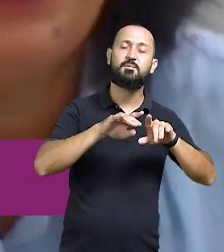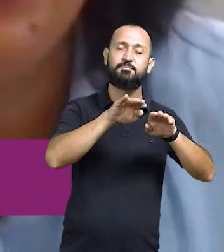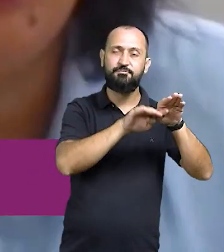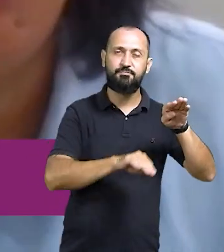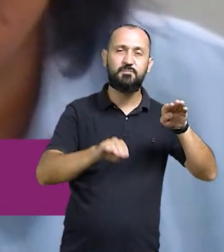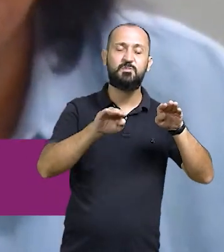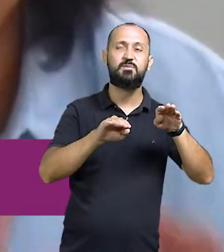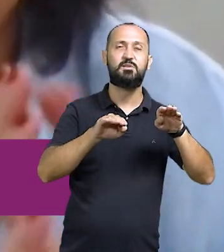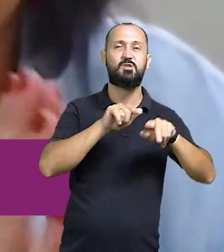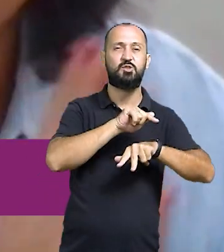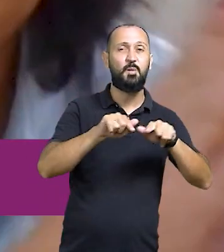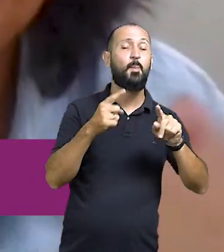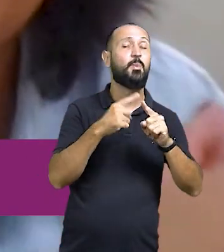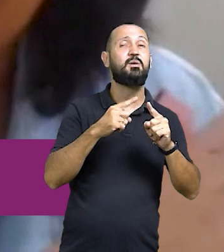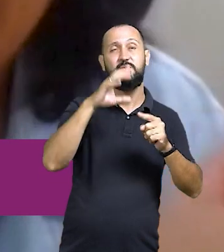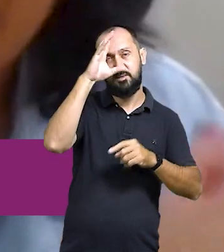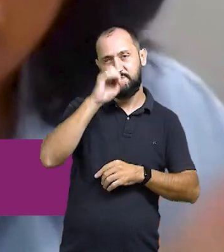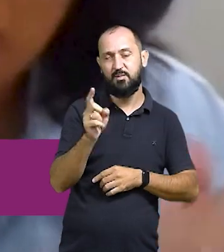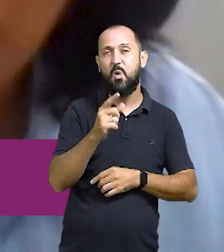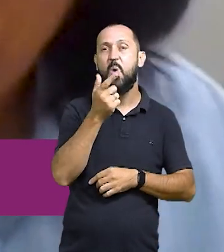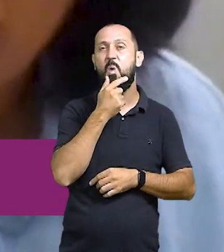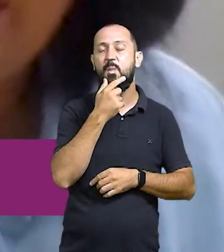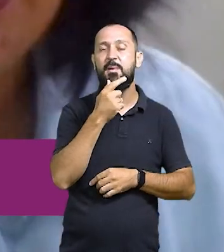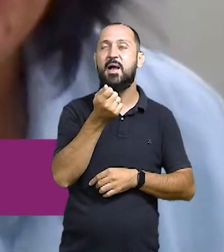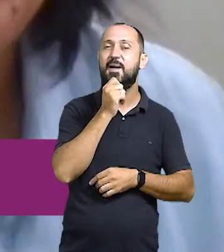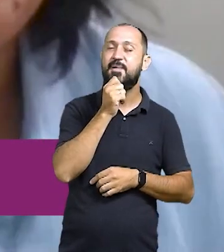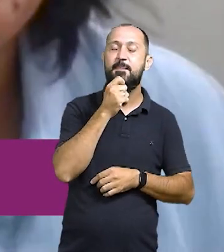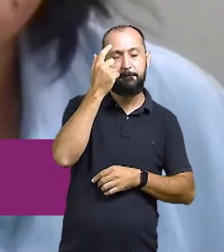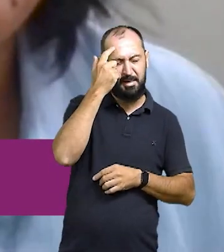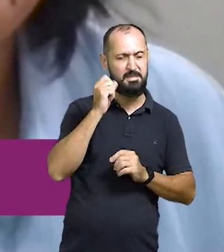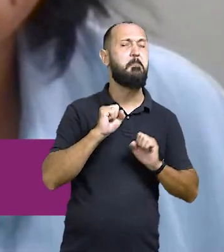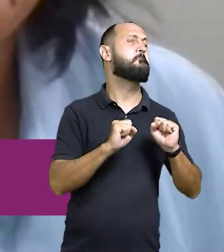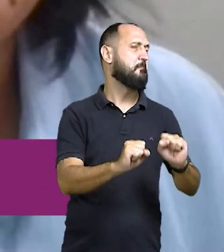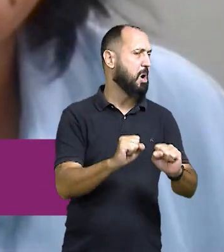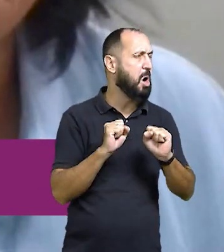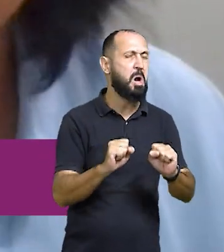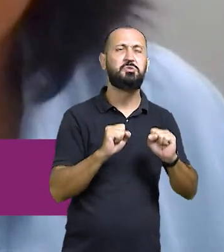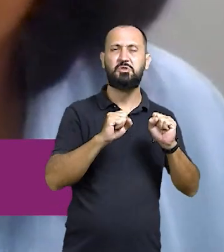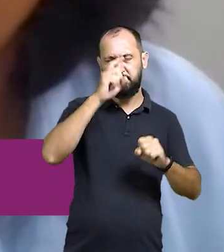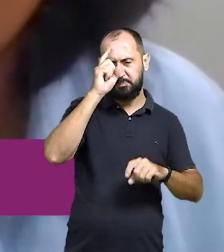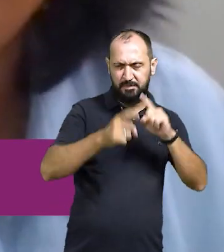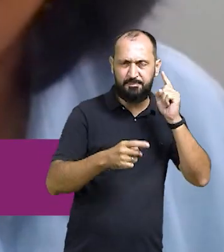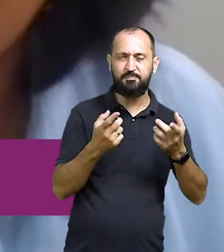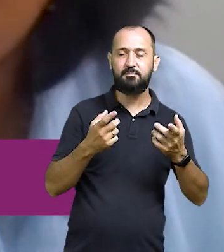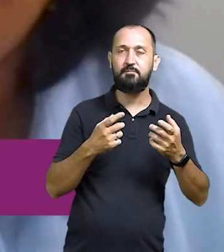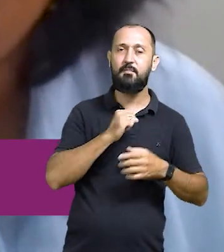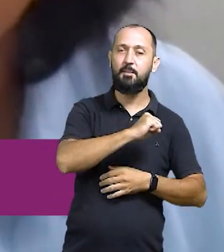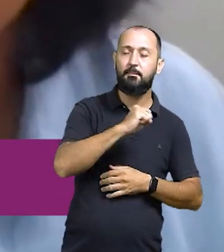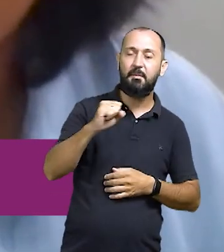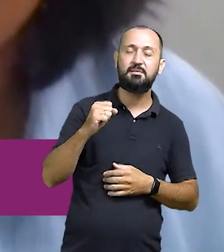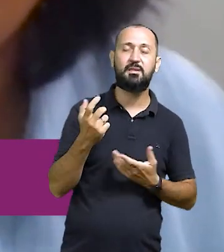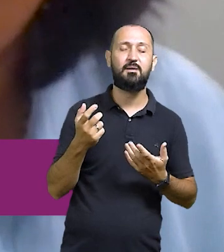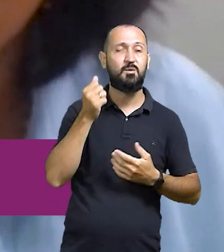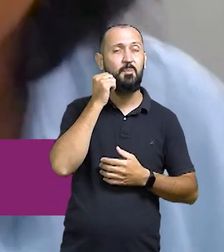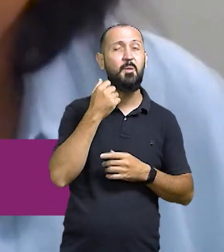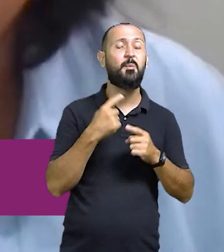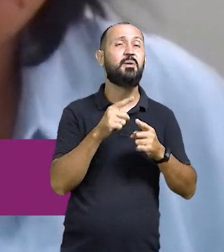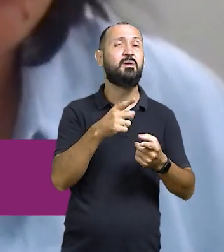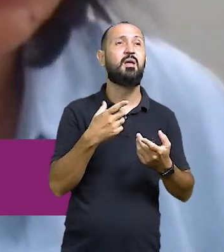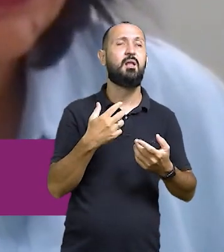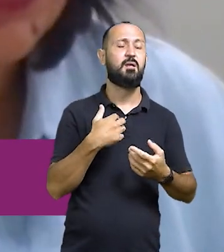provocou. Então, é necessário falar de violência ainda, infelizmente. Eu adoraria que o mês de março a gente falasse de outras coisas, e a gente vai falar de